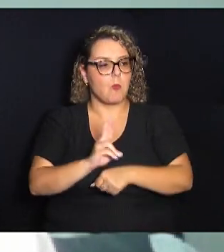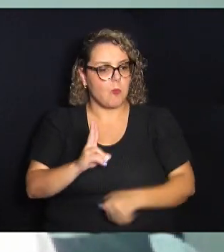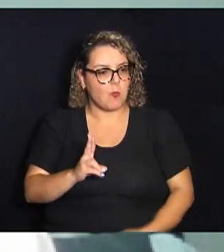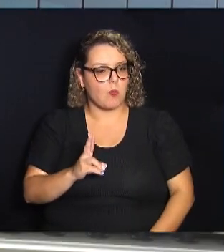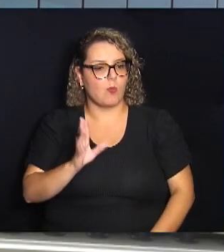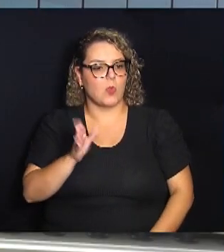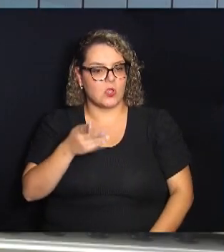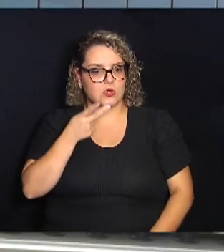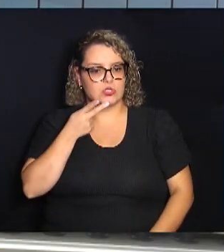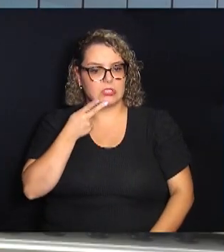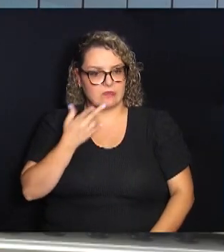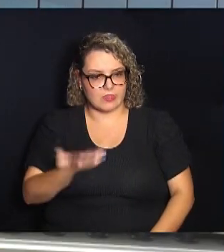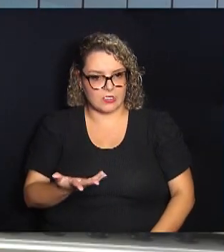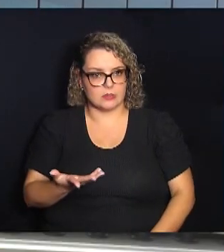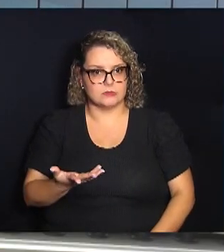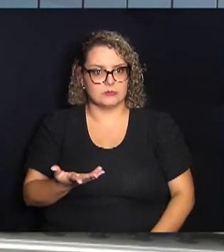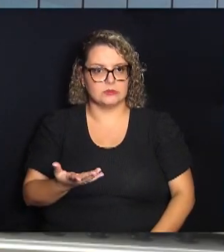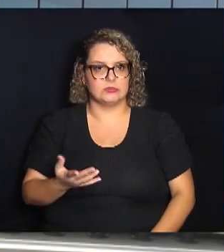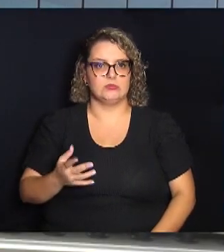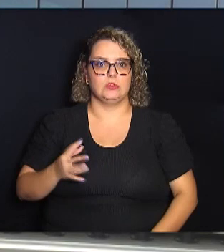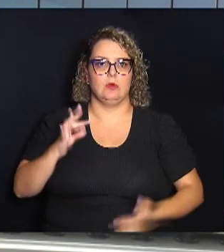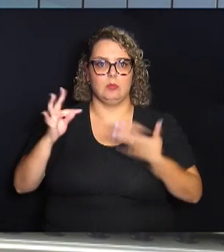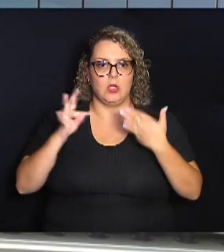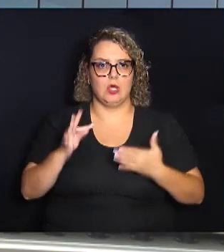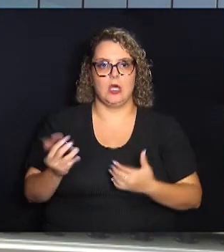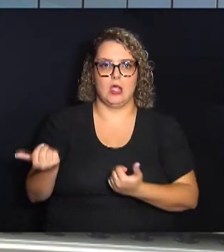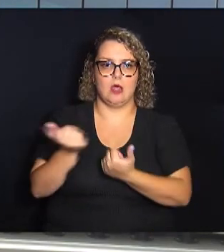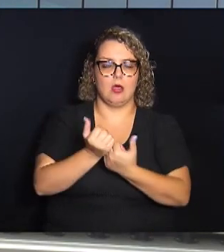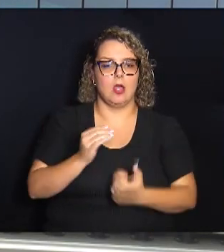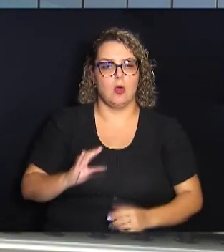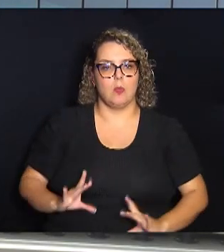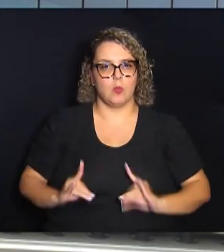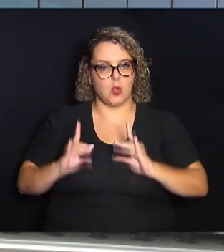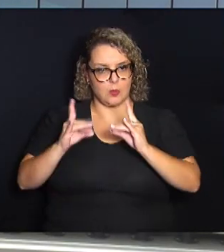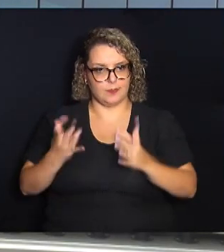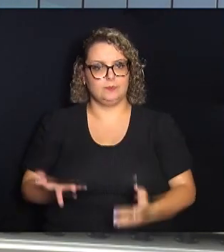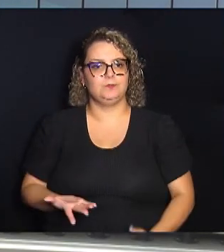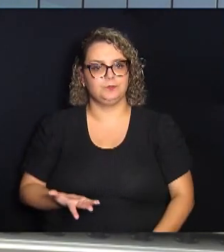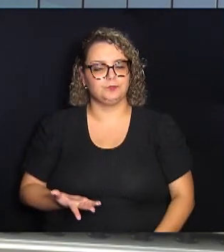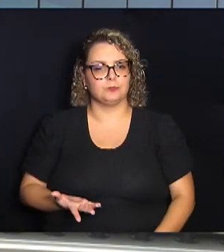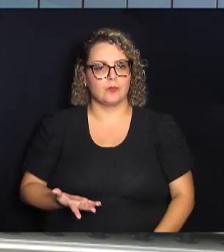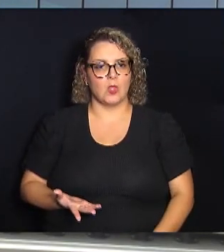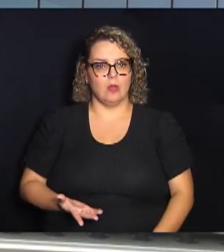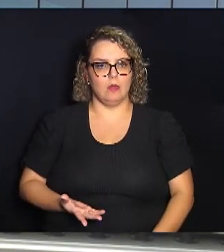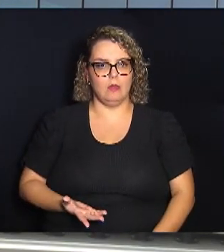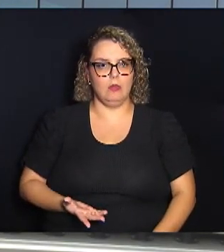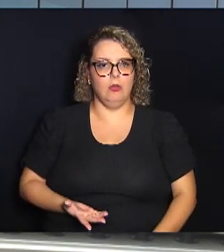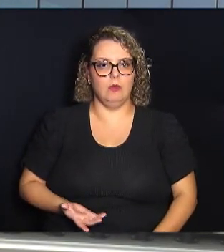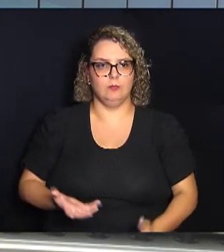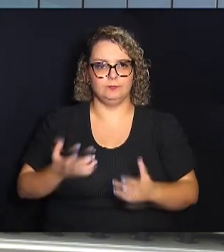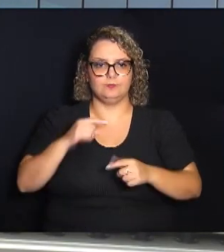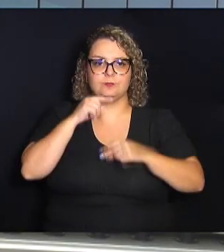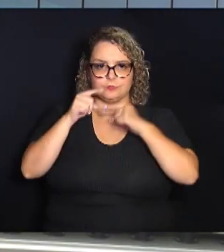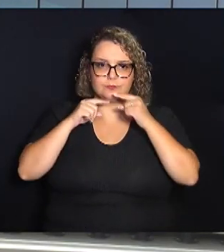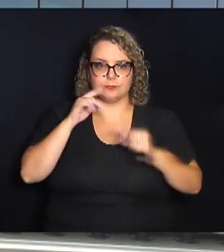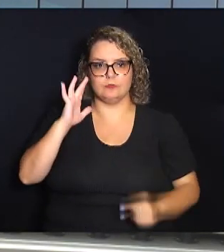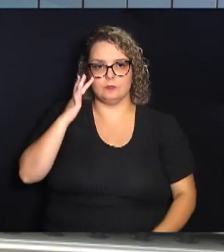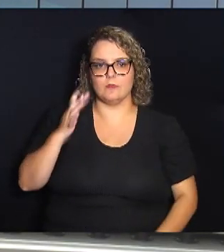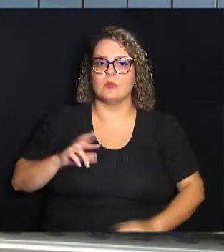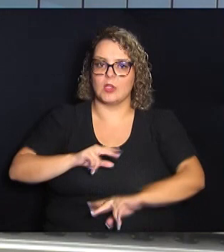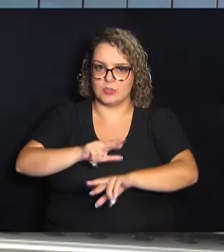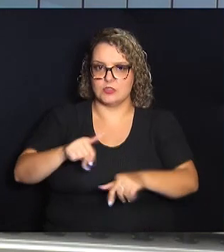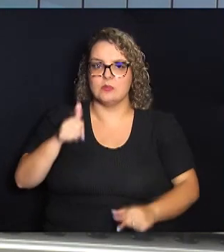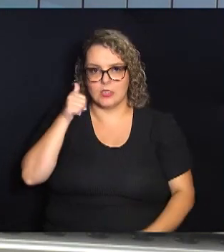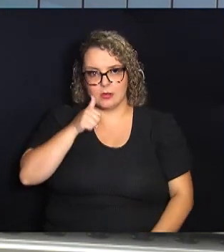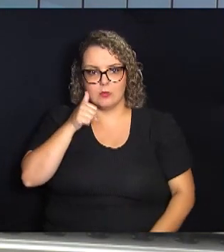está falando sobre a terapia, reposição hormonal, eu queria, né, tirar essa dúvida, que eu acho que é uma dúvida de muitas